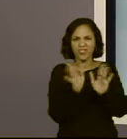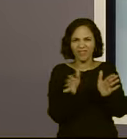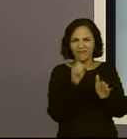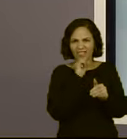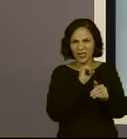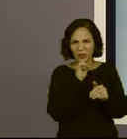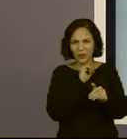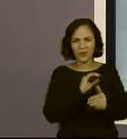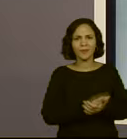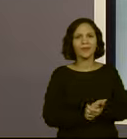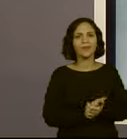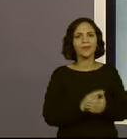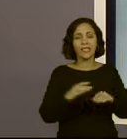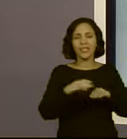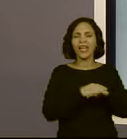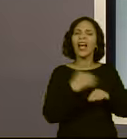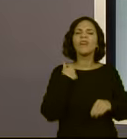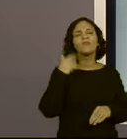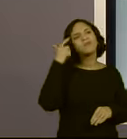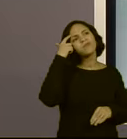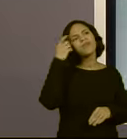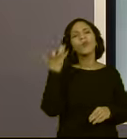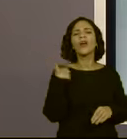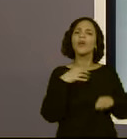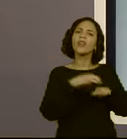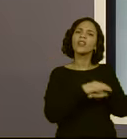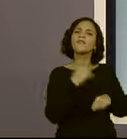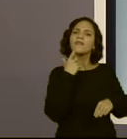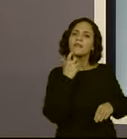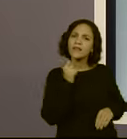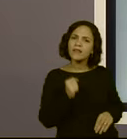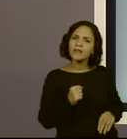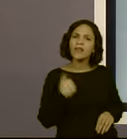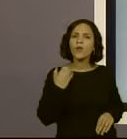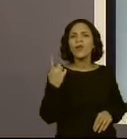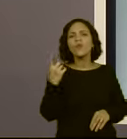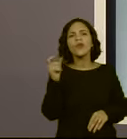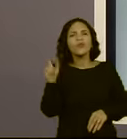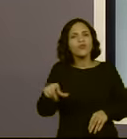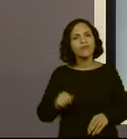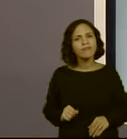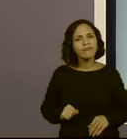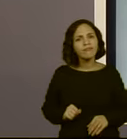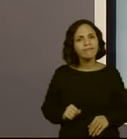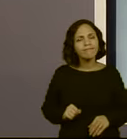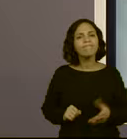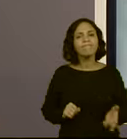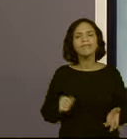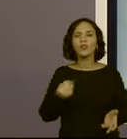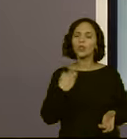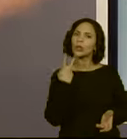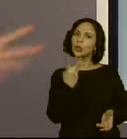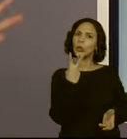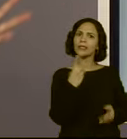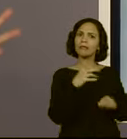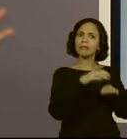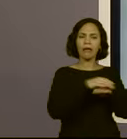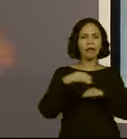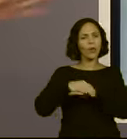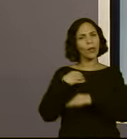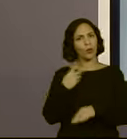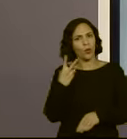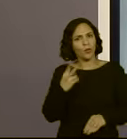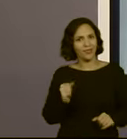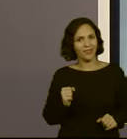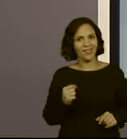e eu falei eu queria ter um tênis vermelho e eu queria ter um pênis Azul você queria logo dois eu quero dois